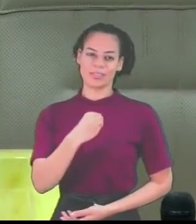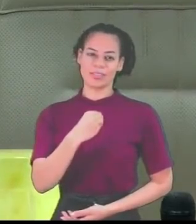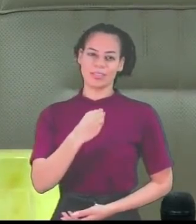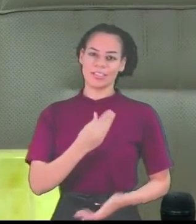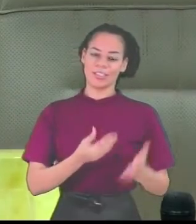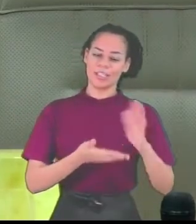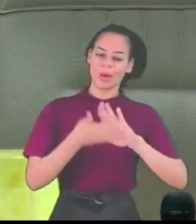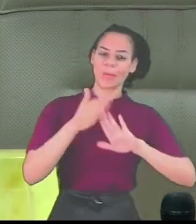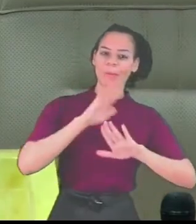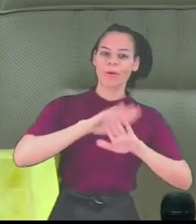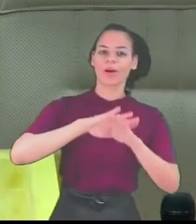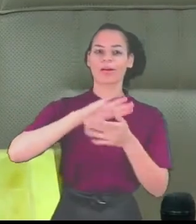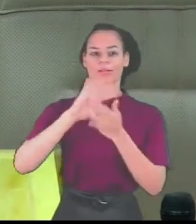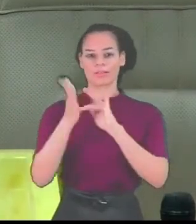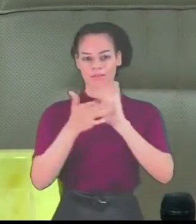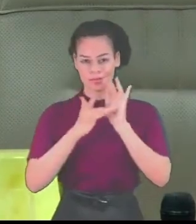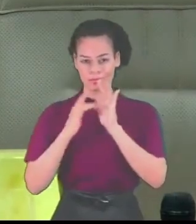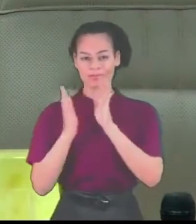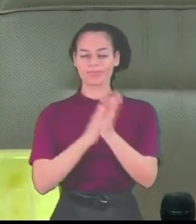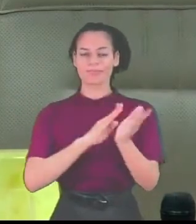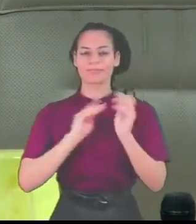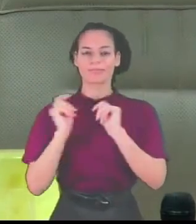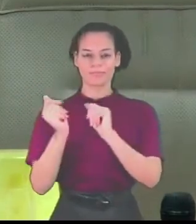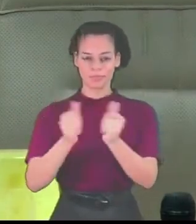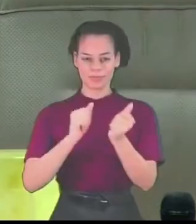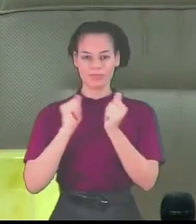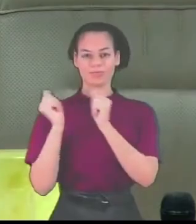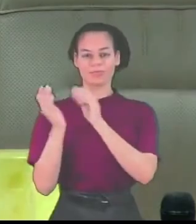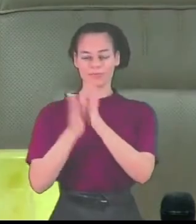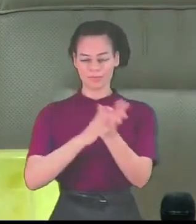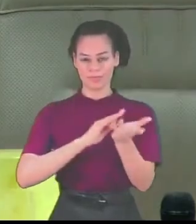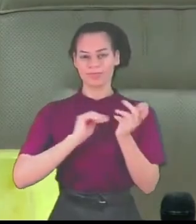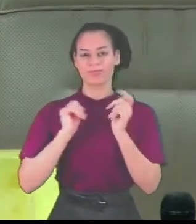aleluia aleluia aleluia